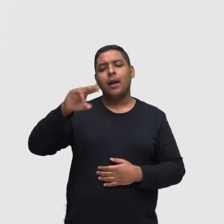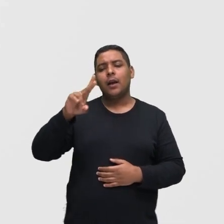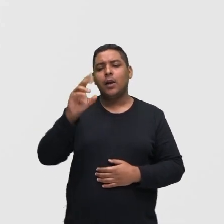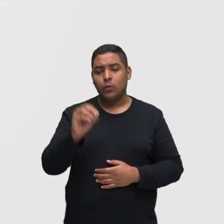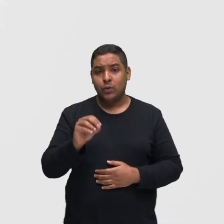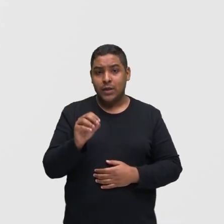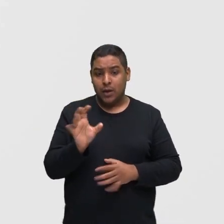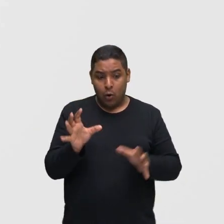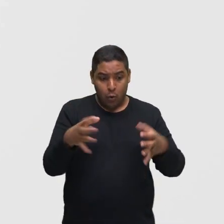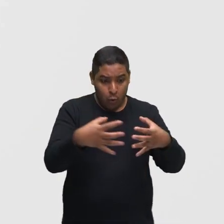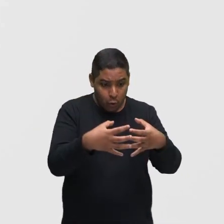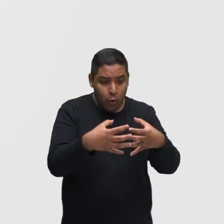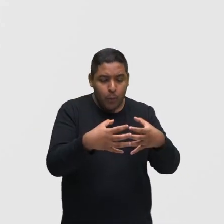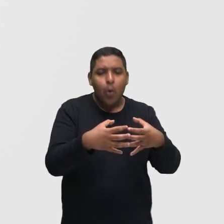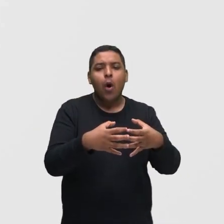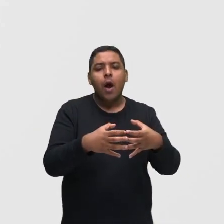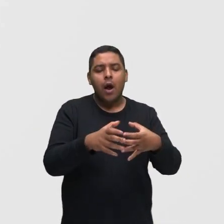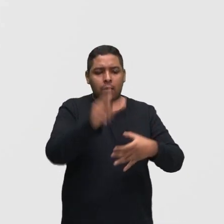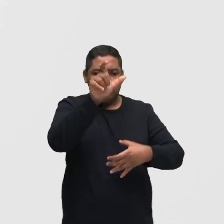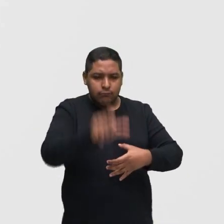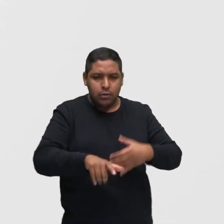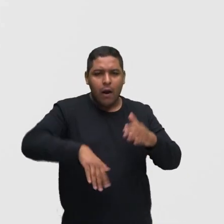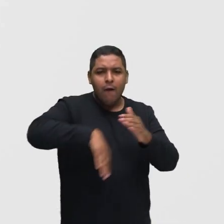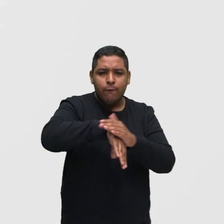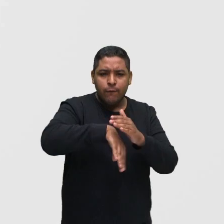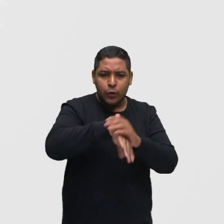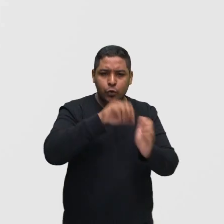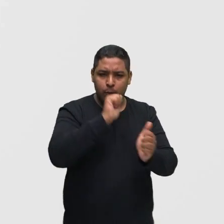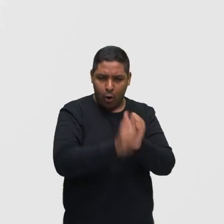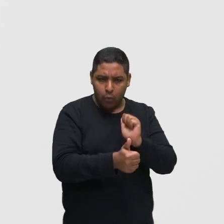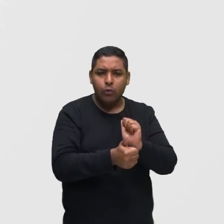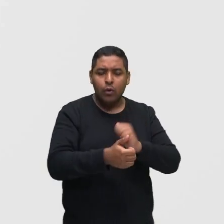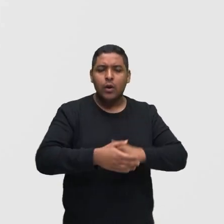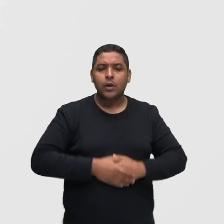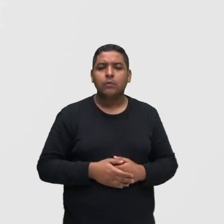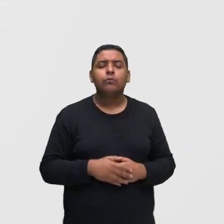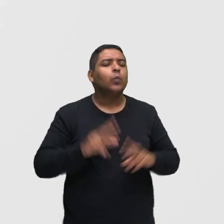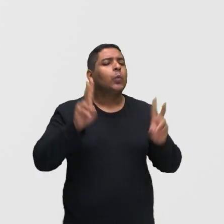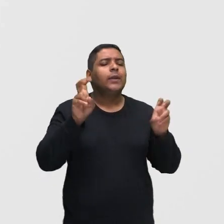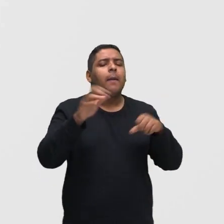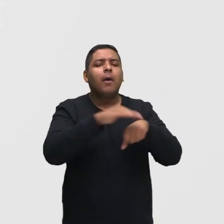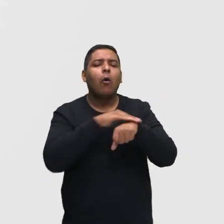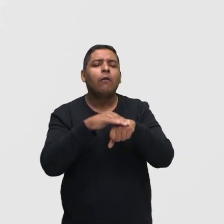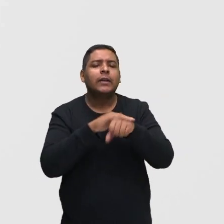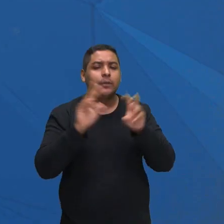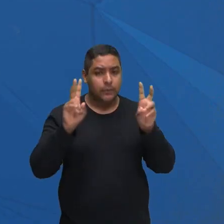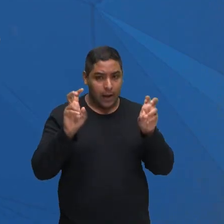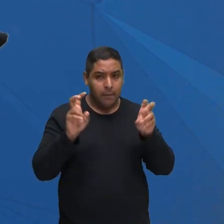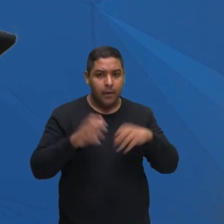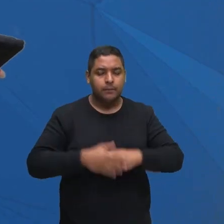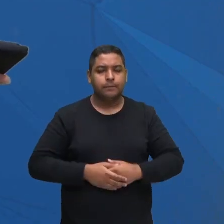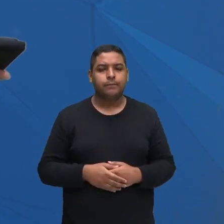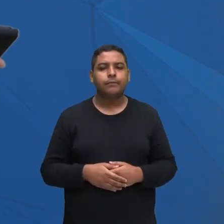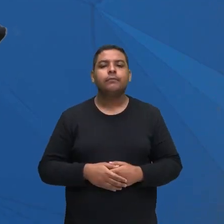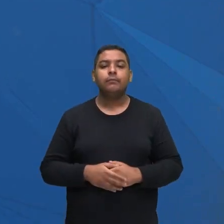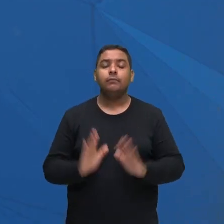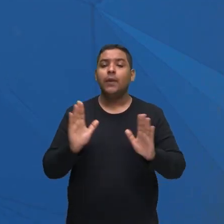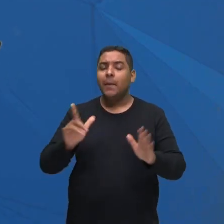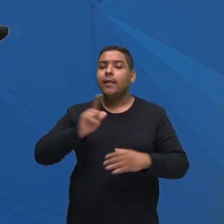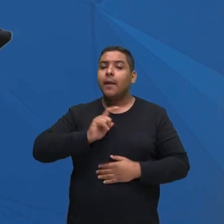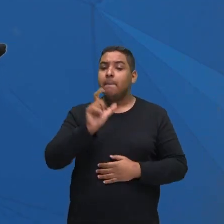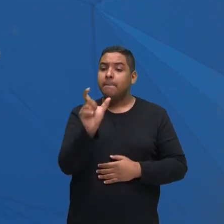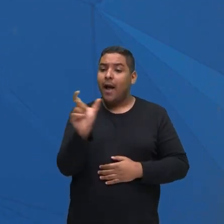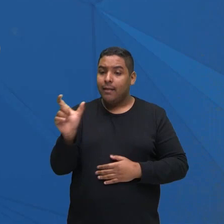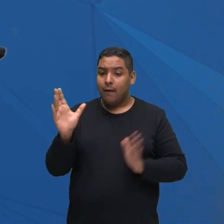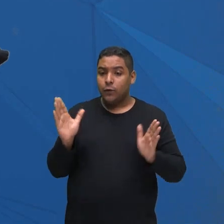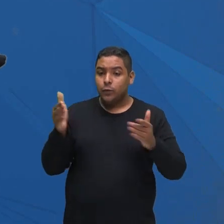jogadores de futebol, falando, conversando a respeito, né, não é exatamente um grupo social, mas ali se tem, né, termos